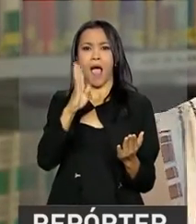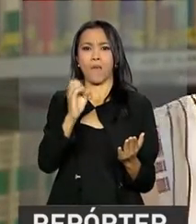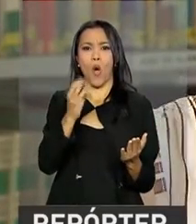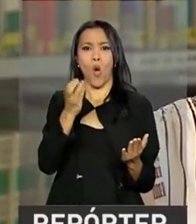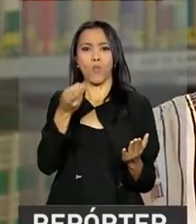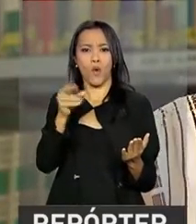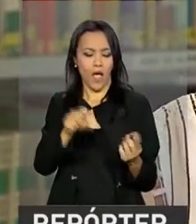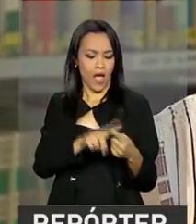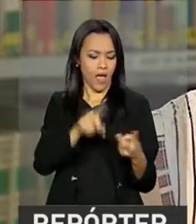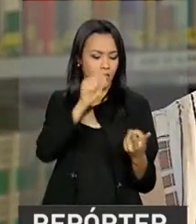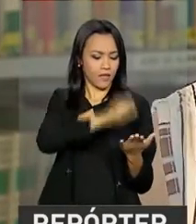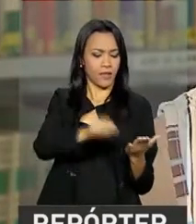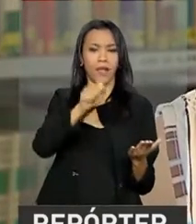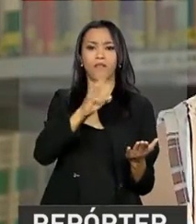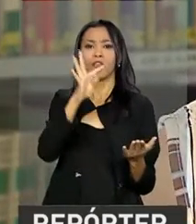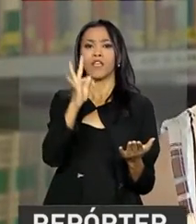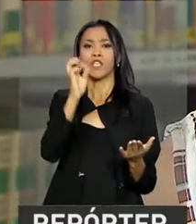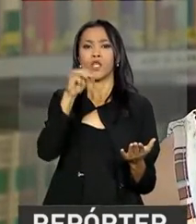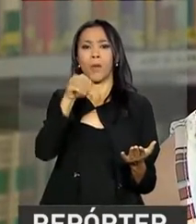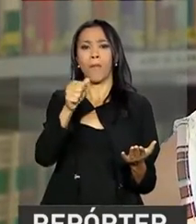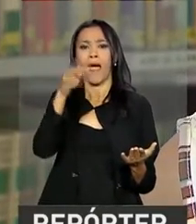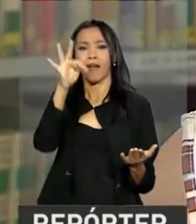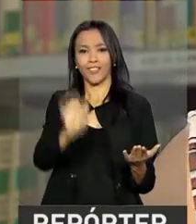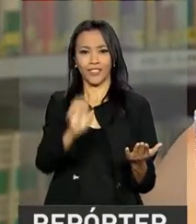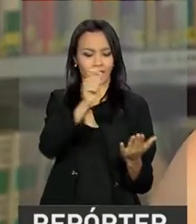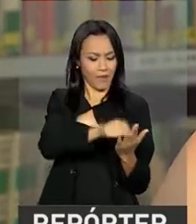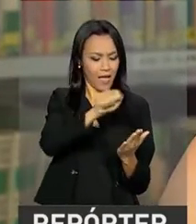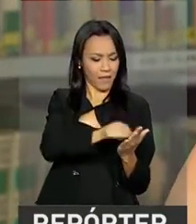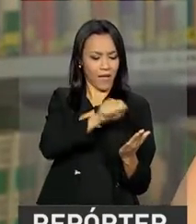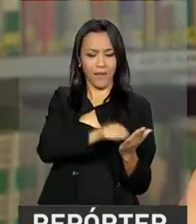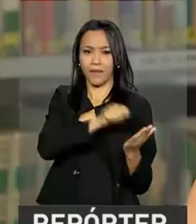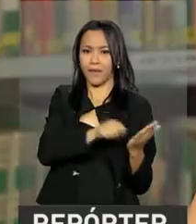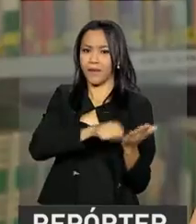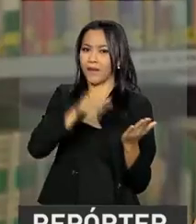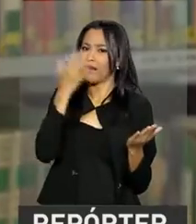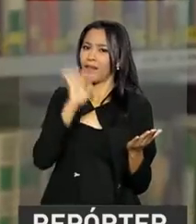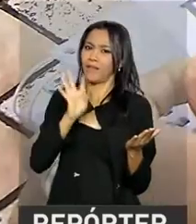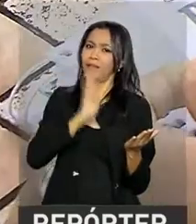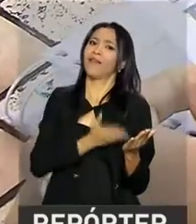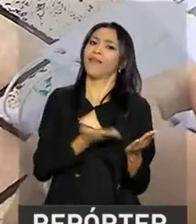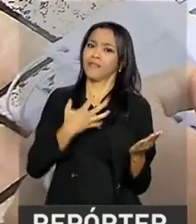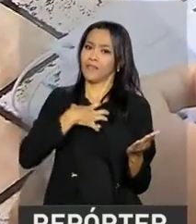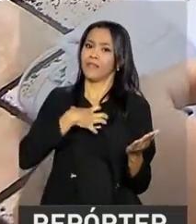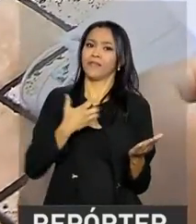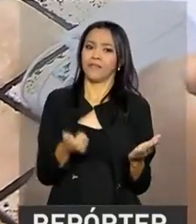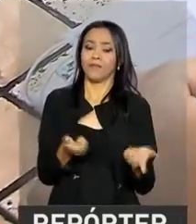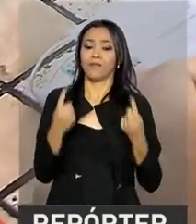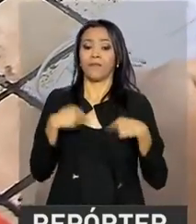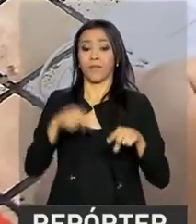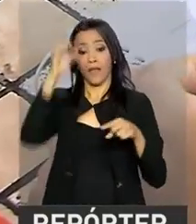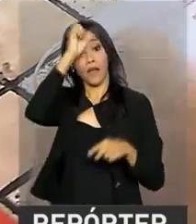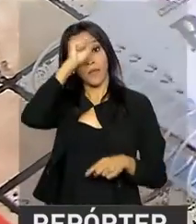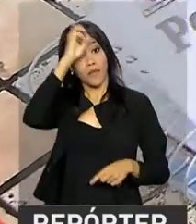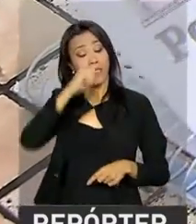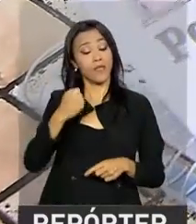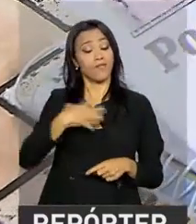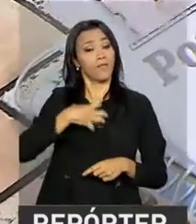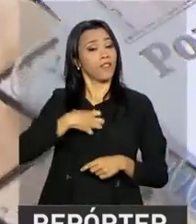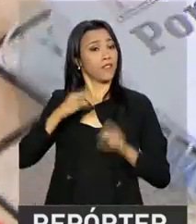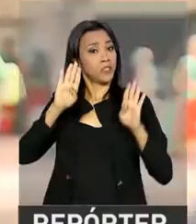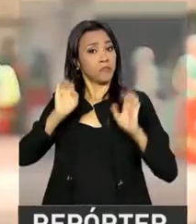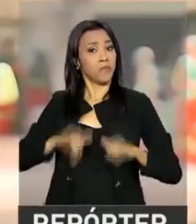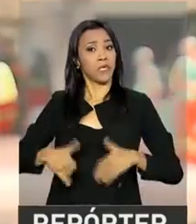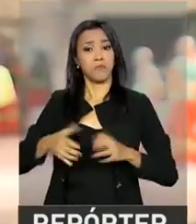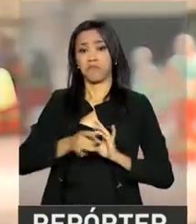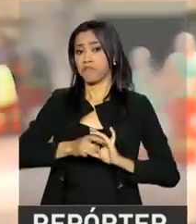escreve tomate sem nenhum erro de português alguma coisa assim é bem legal também aprender faz bem não importa a idade